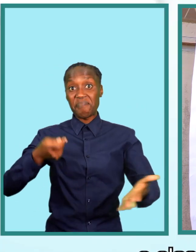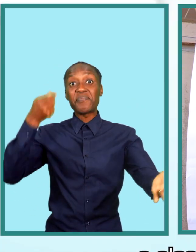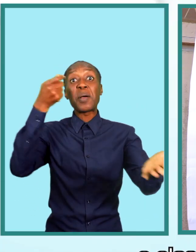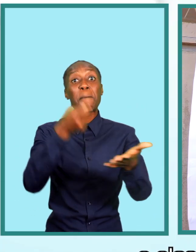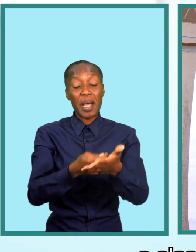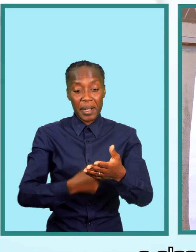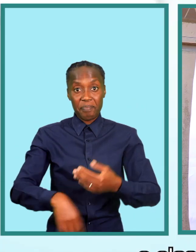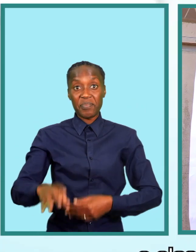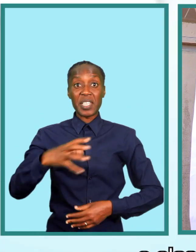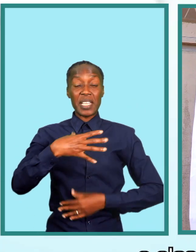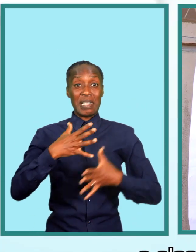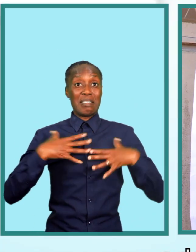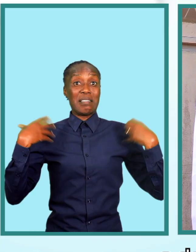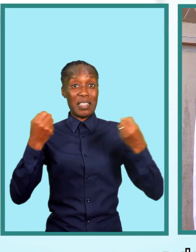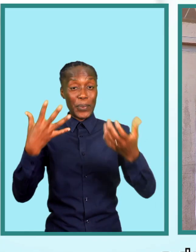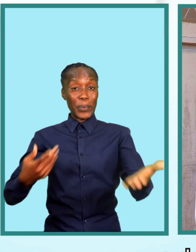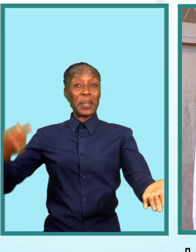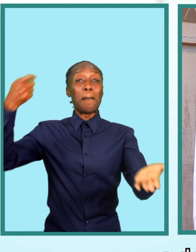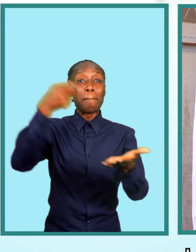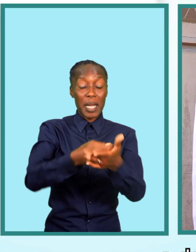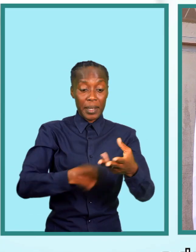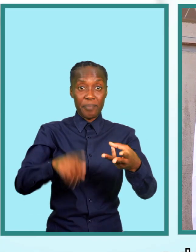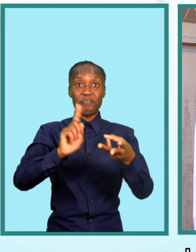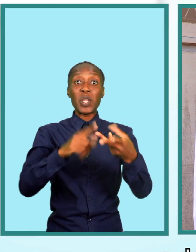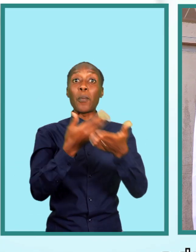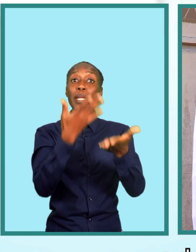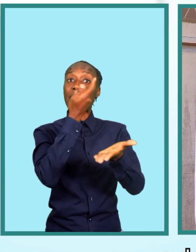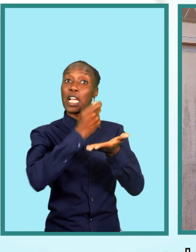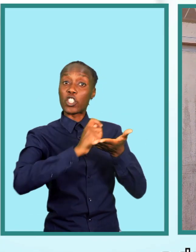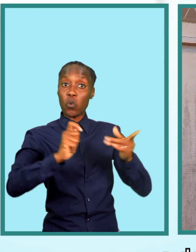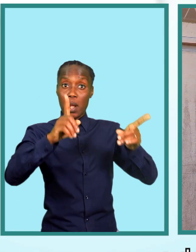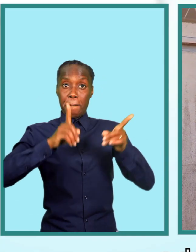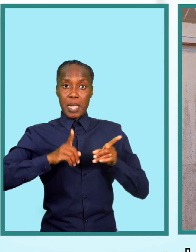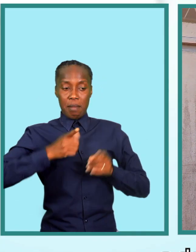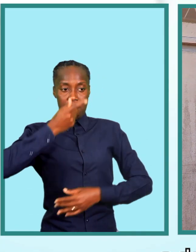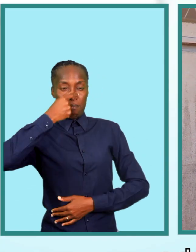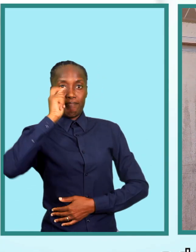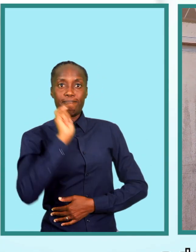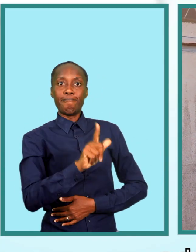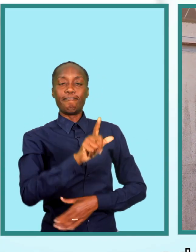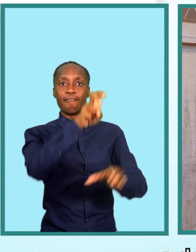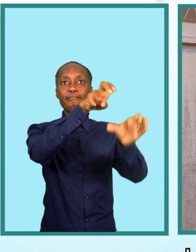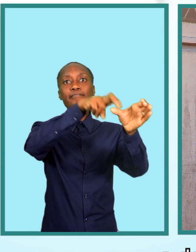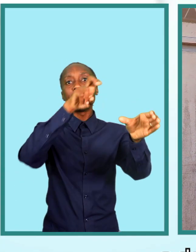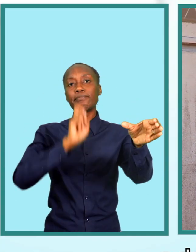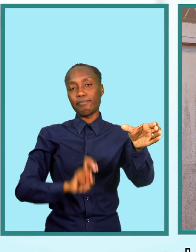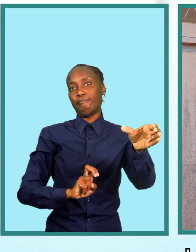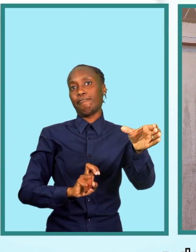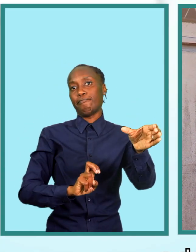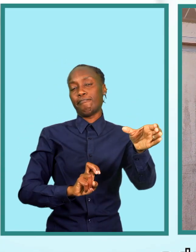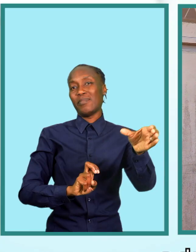para o governo, são um custo para o Estado. A desistência escolar também é um custo para o